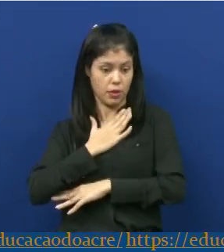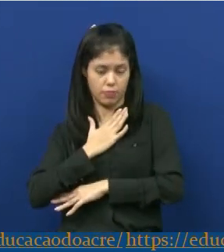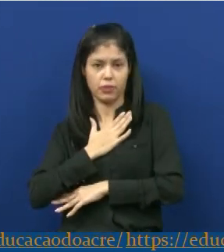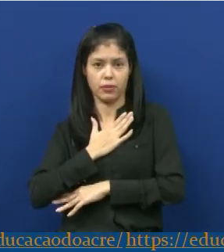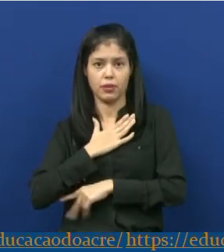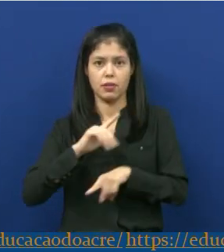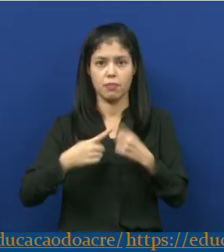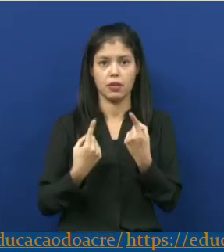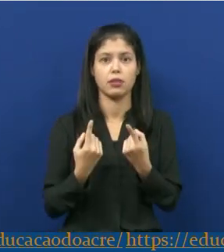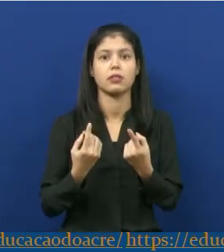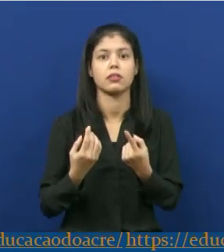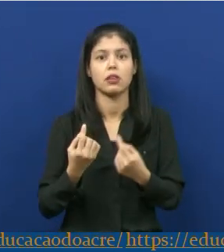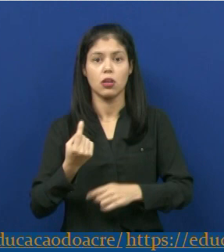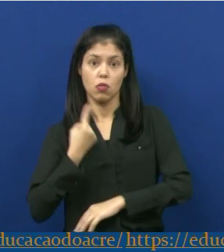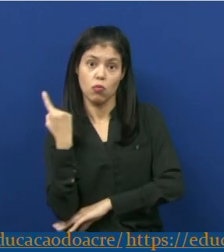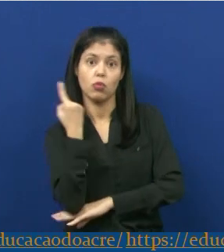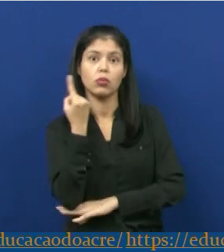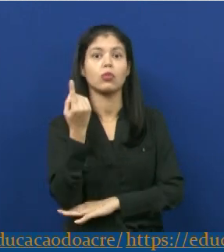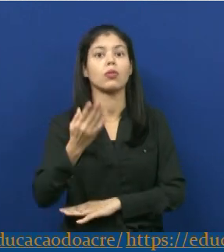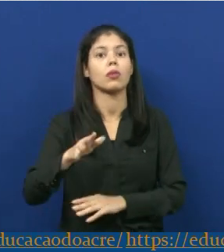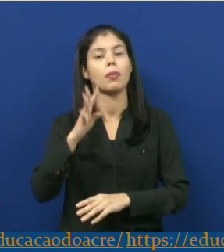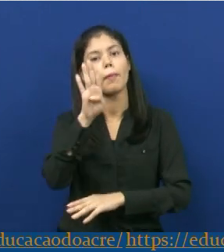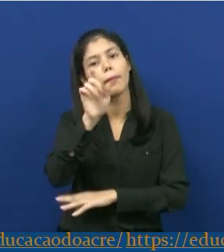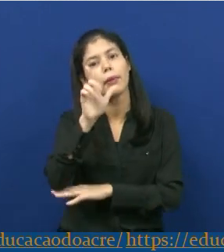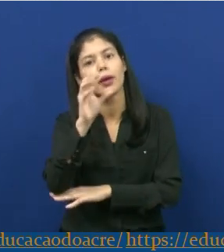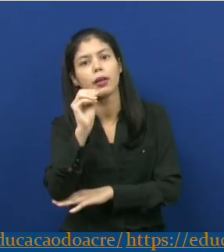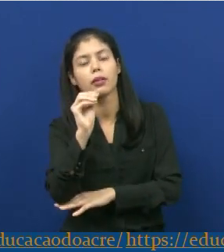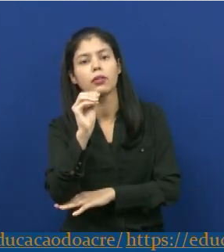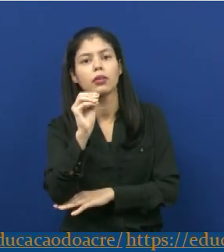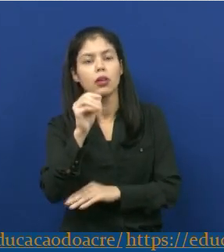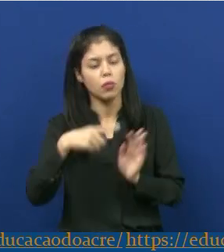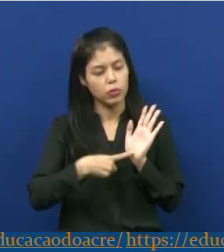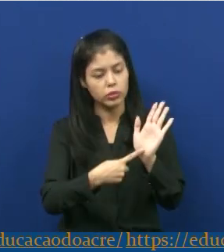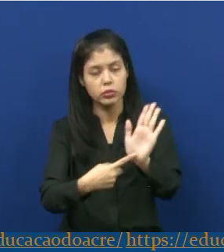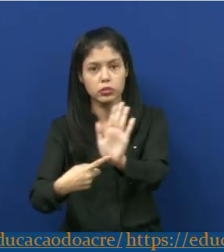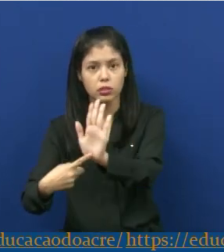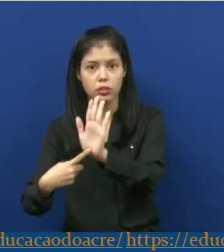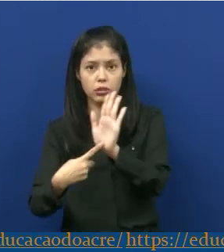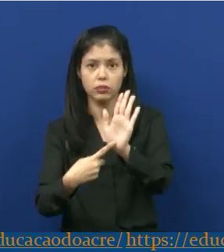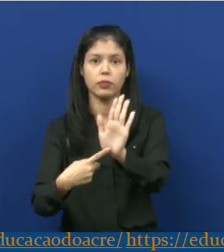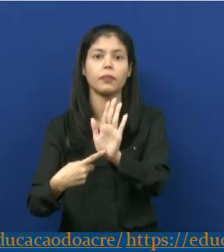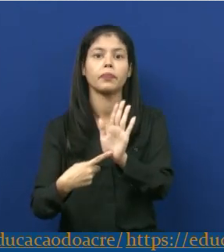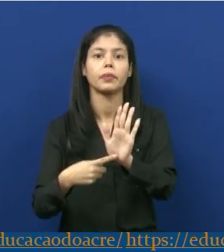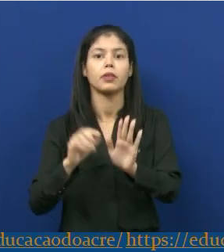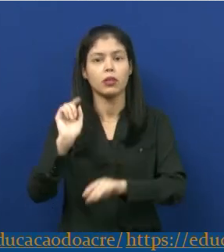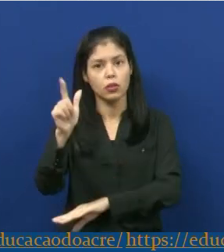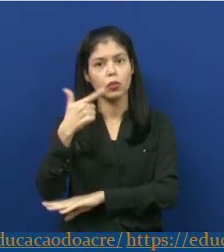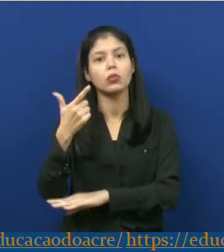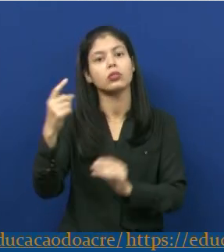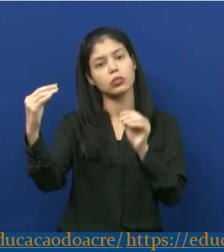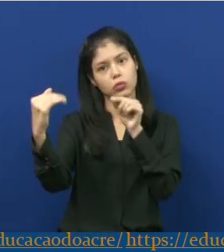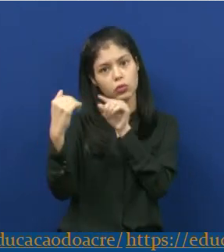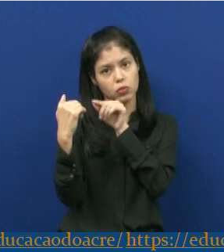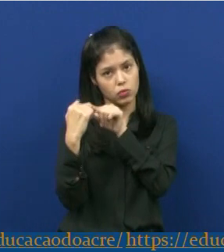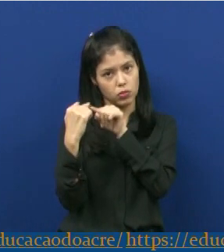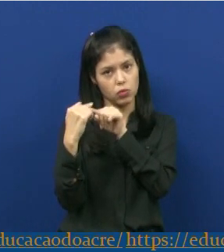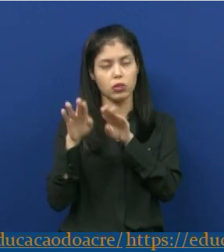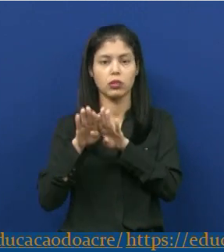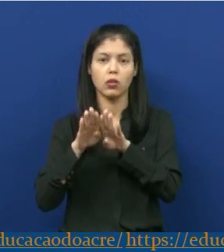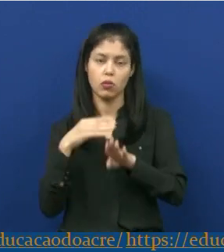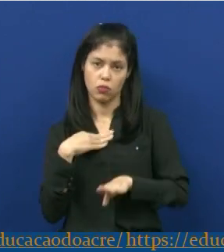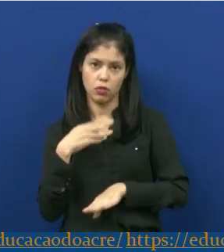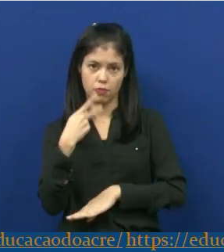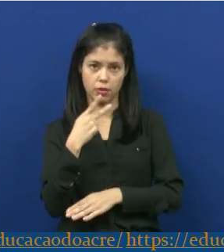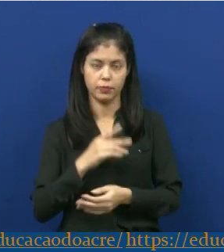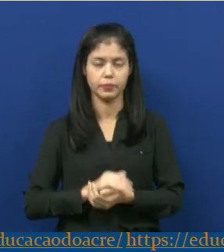mim, mas que é único e exclusivamente belo, dando a entender que os outros concordem com a minha